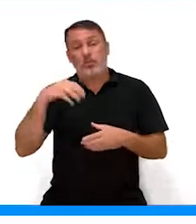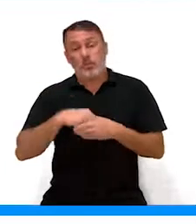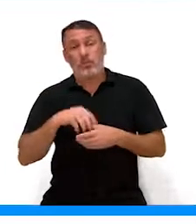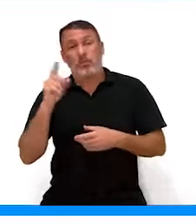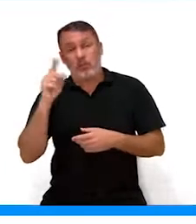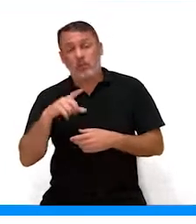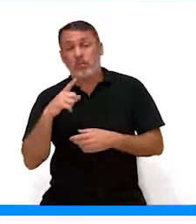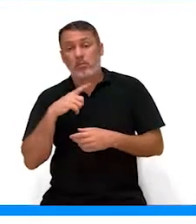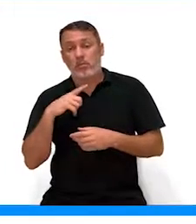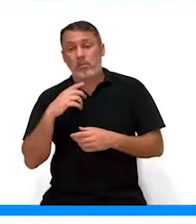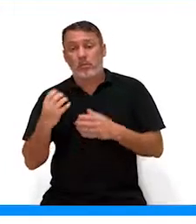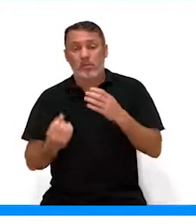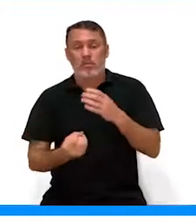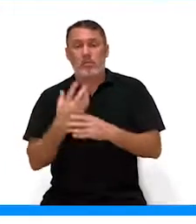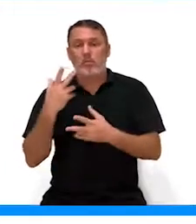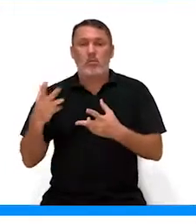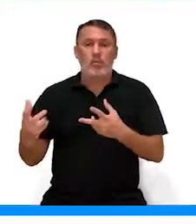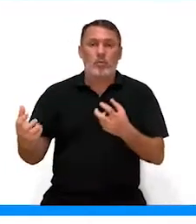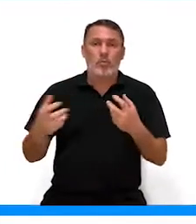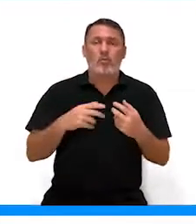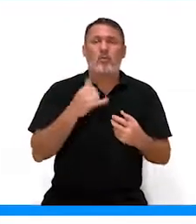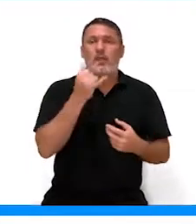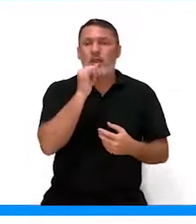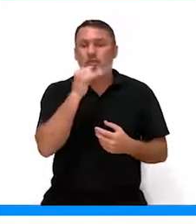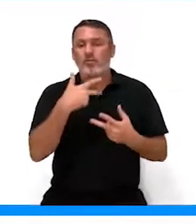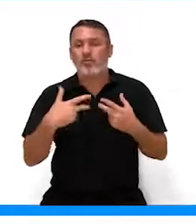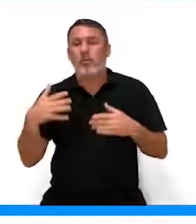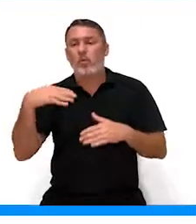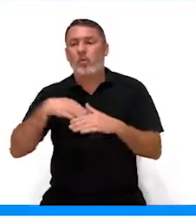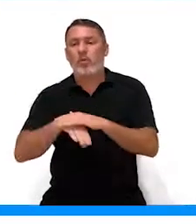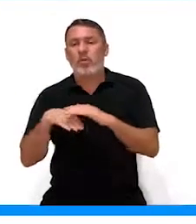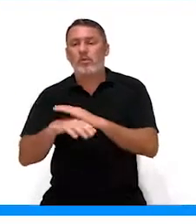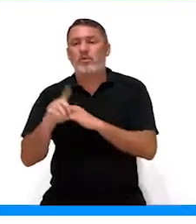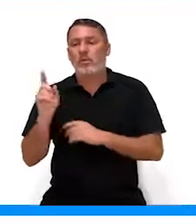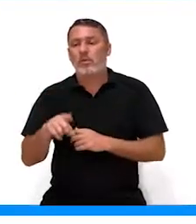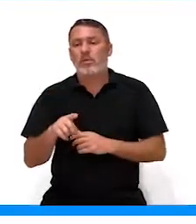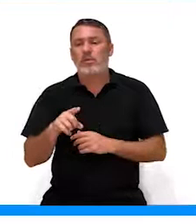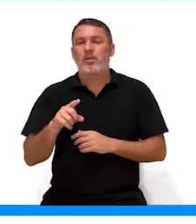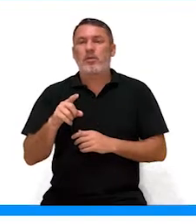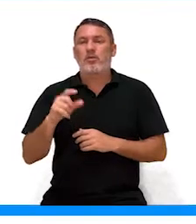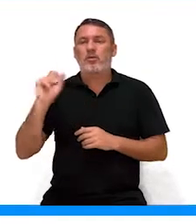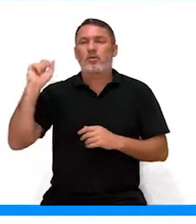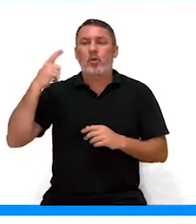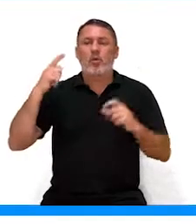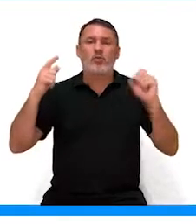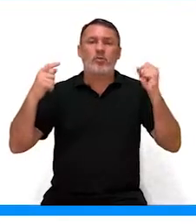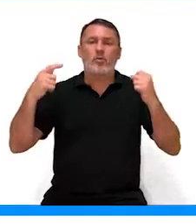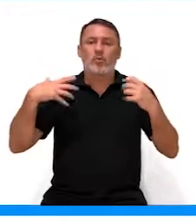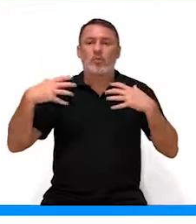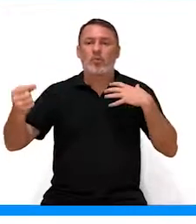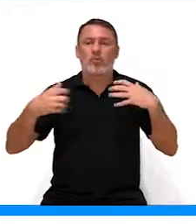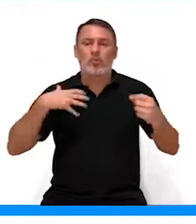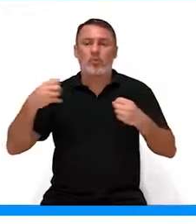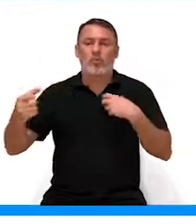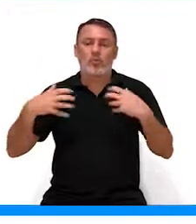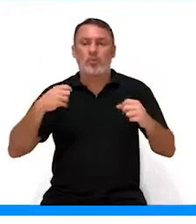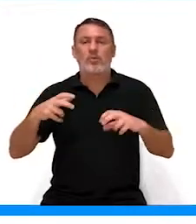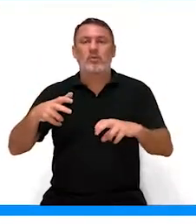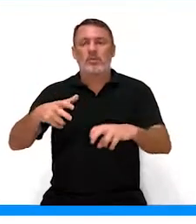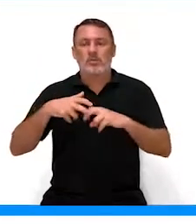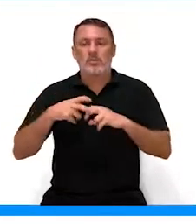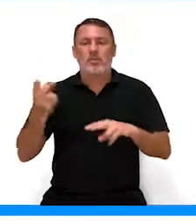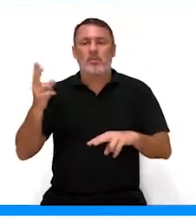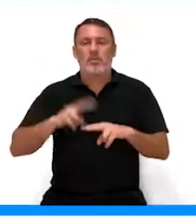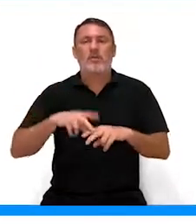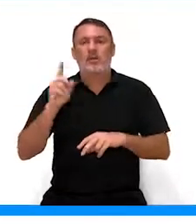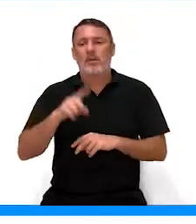tão importante? Porque nela que vai ter a absorção da energia contida dos raios ultravioletas do sol.